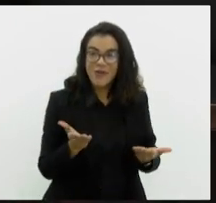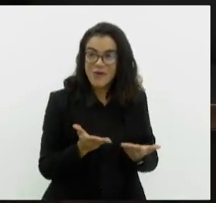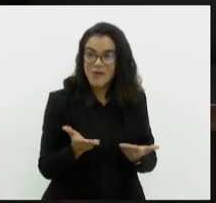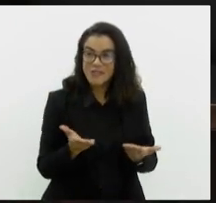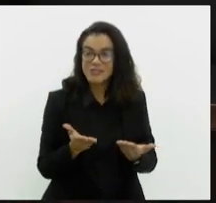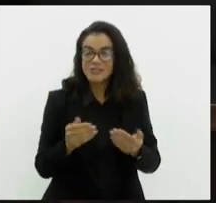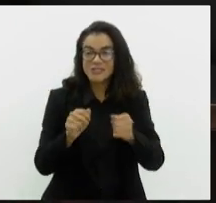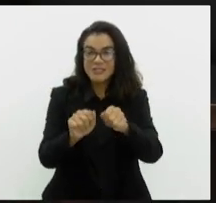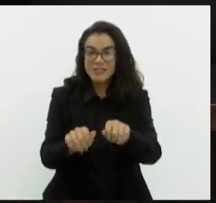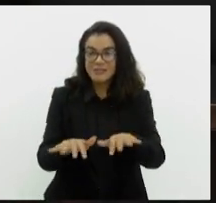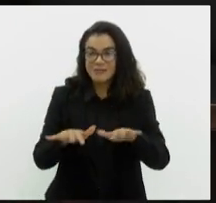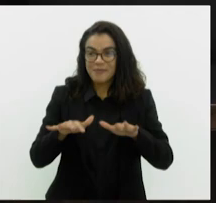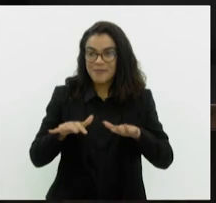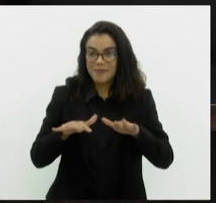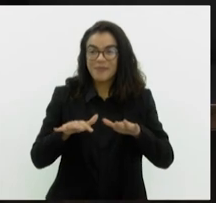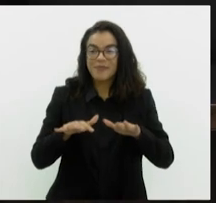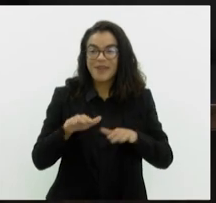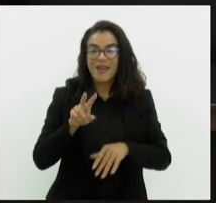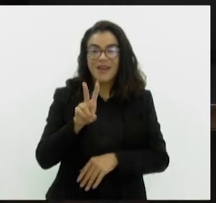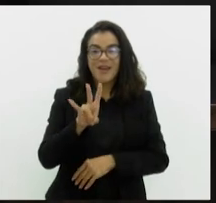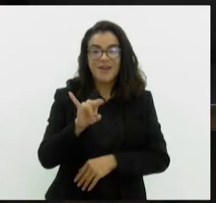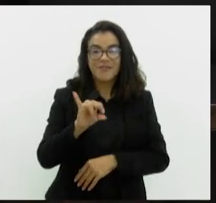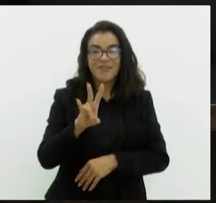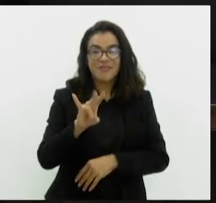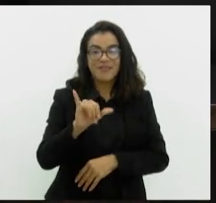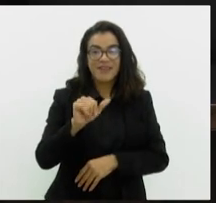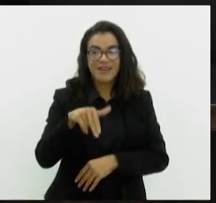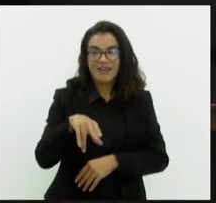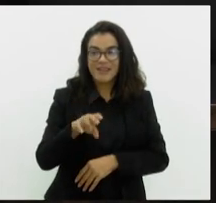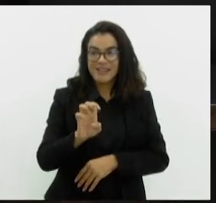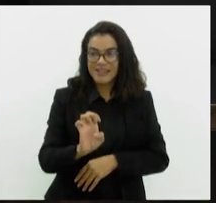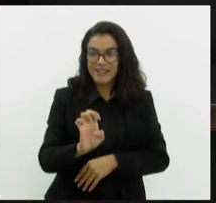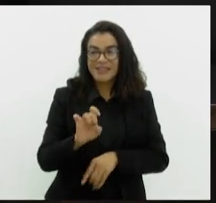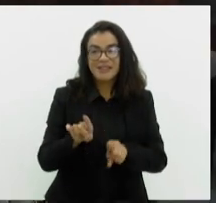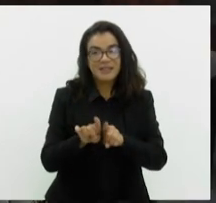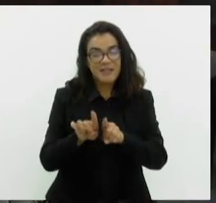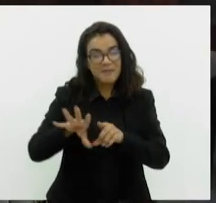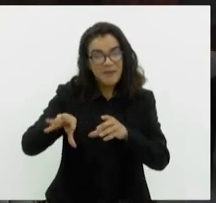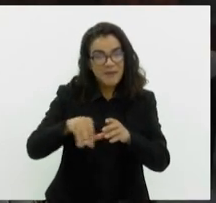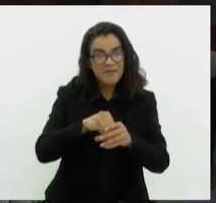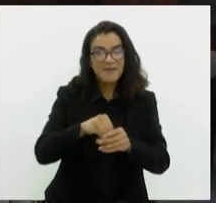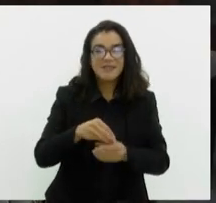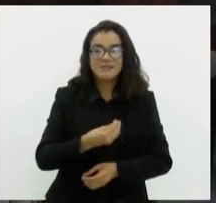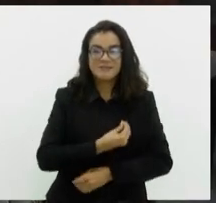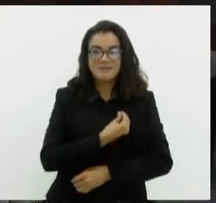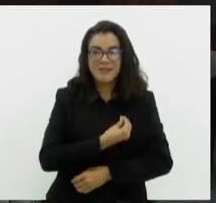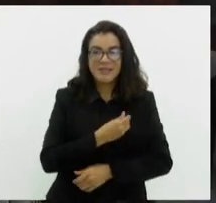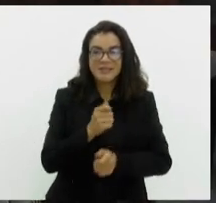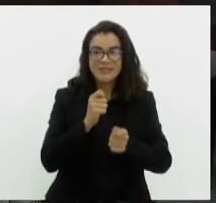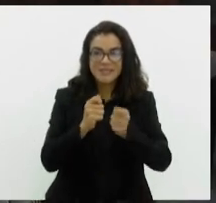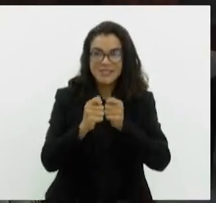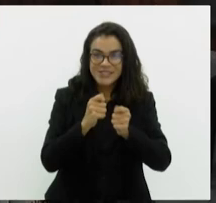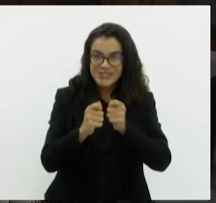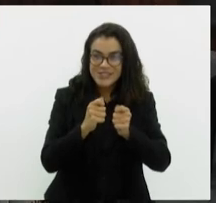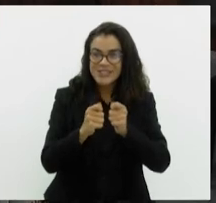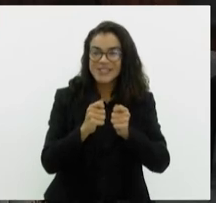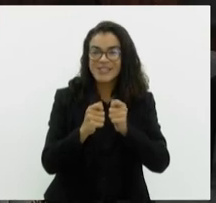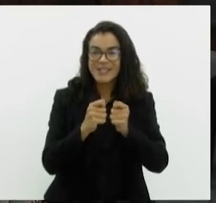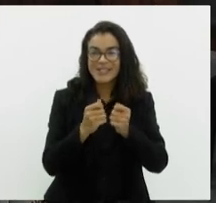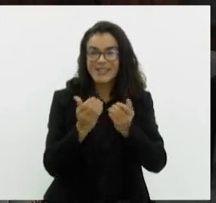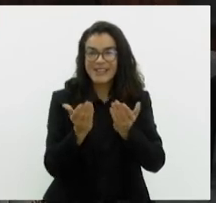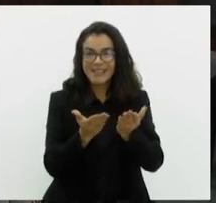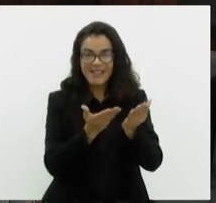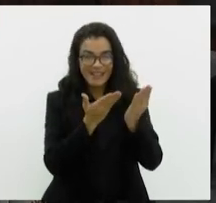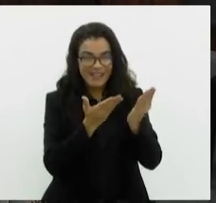nosso cerimonial, a Viviane Oliveira, que também fez parte do Jornal Cidadão, então Vivi também está aqui